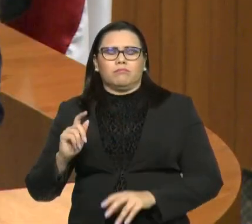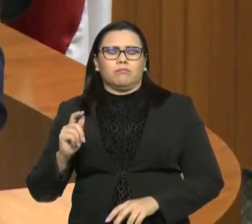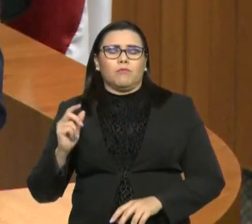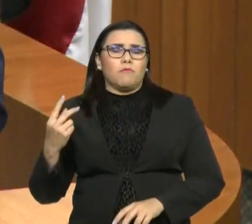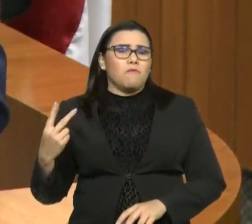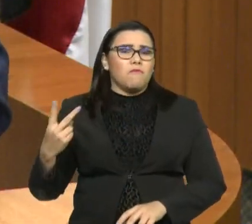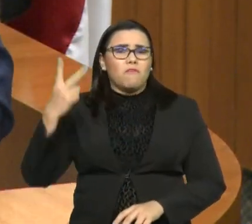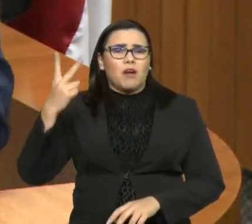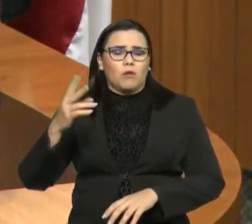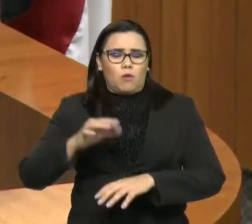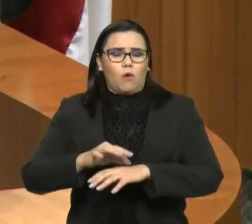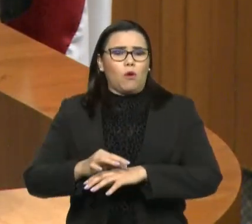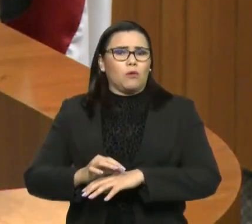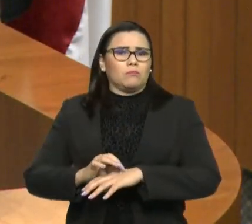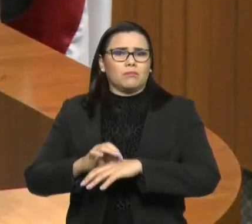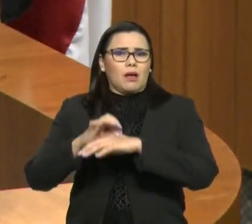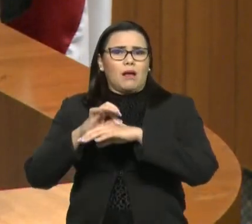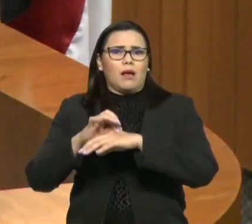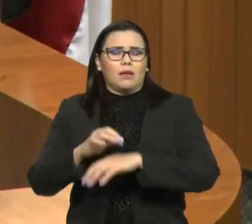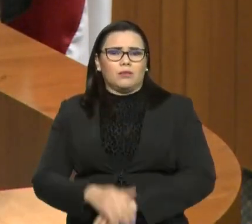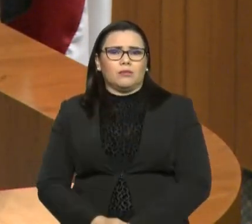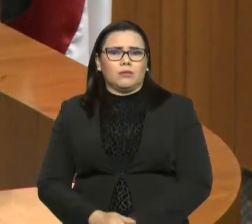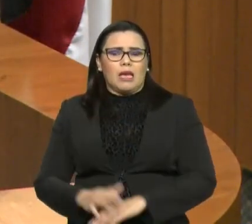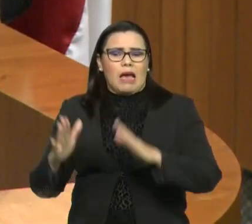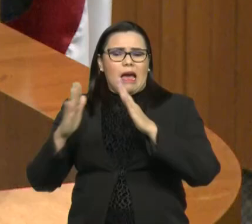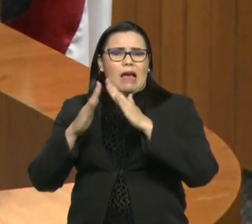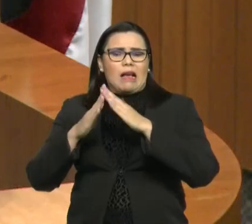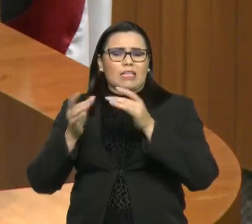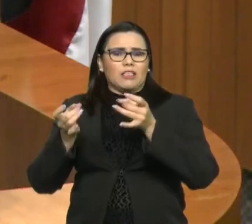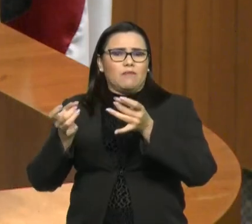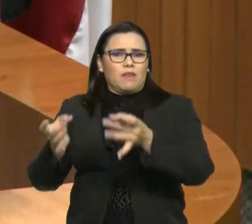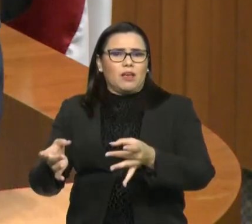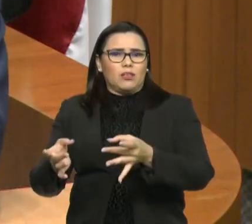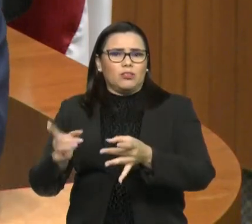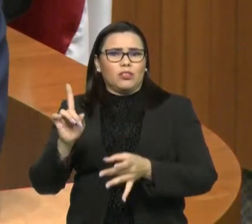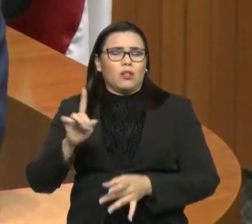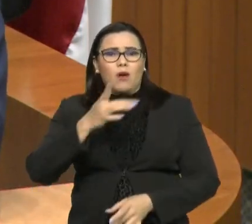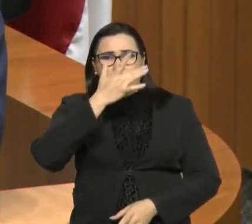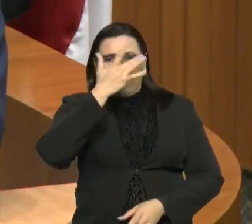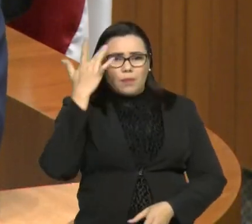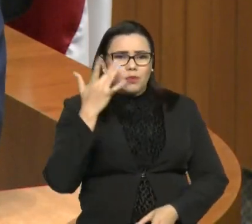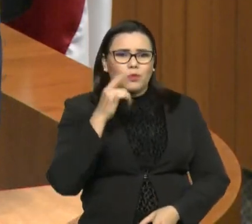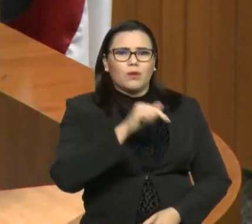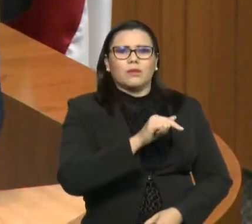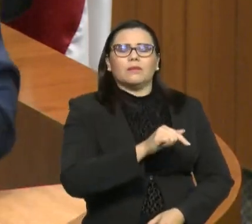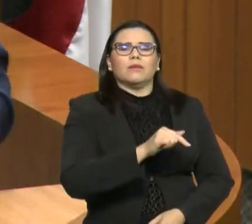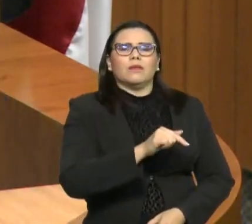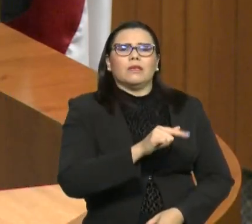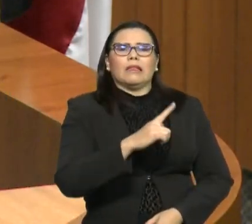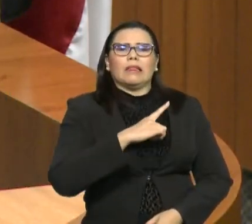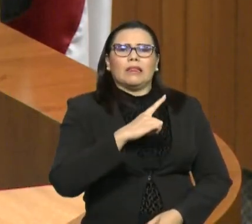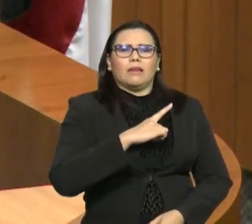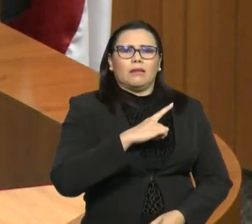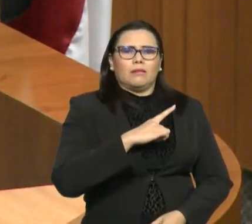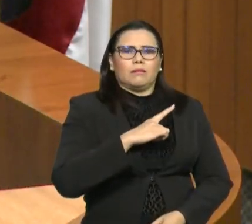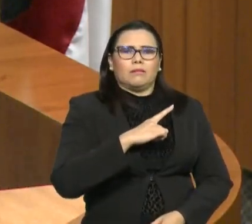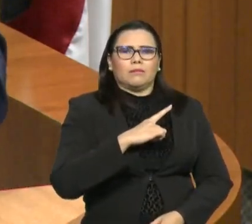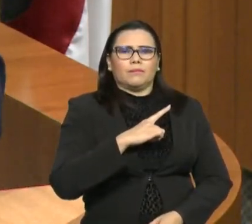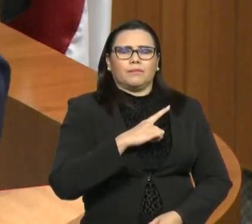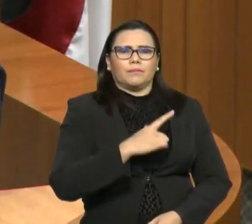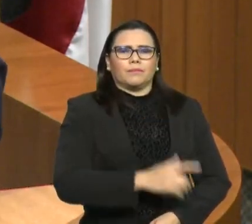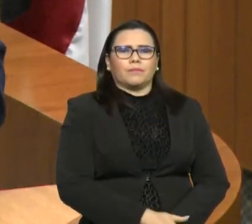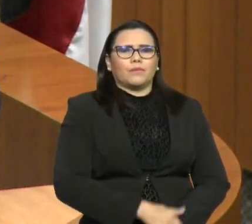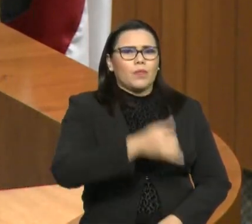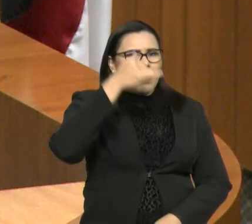quem produz, é o frigorífico que compra. Para vocês terem ideia, deputado Cascaria,